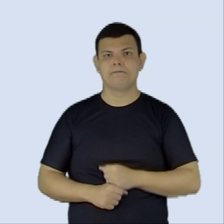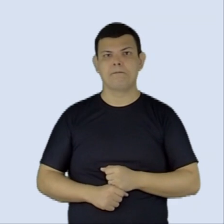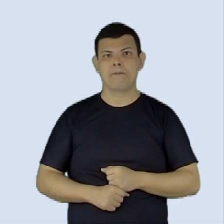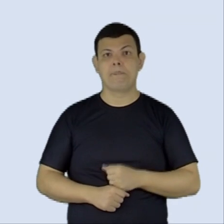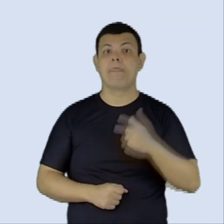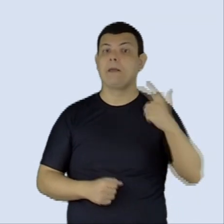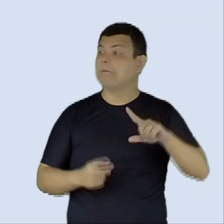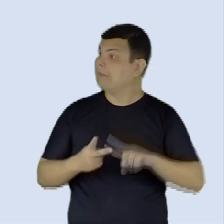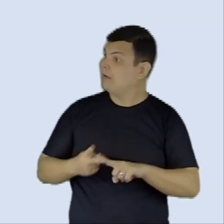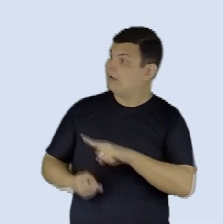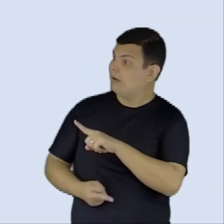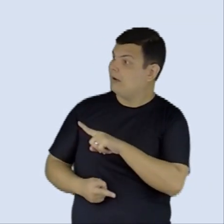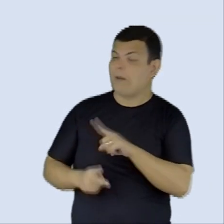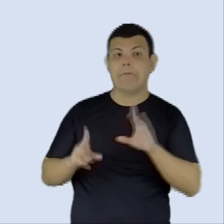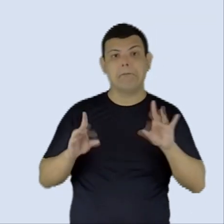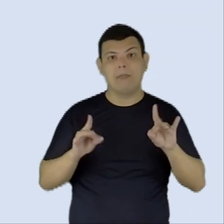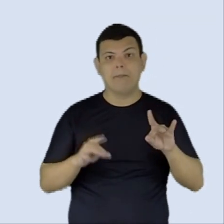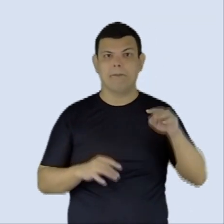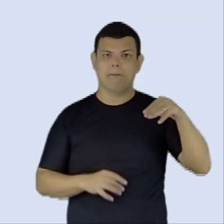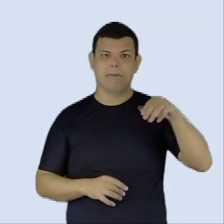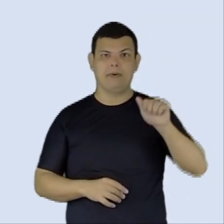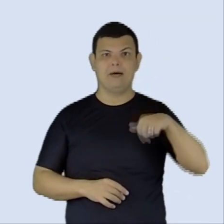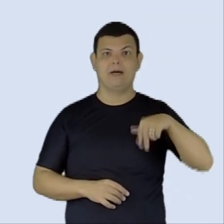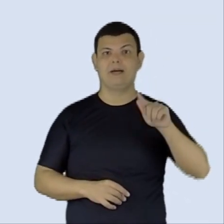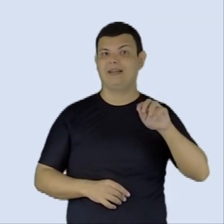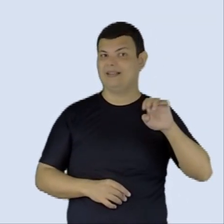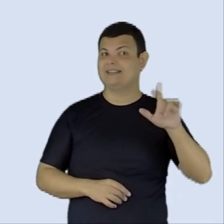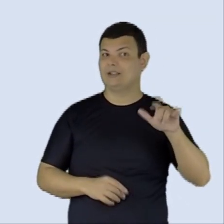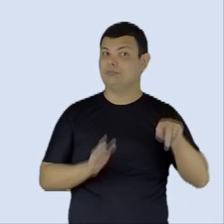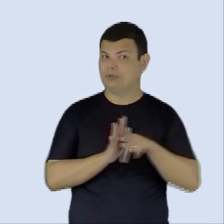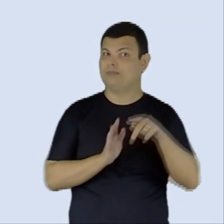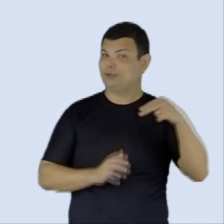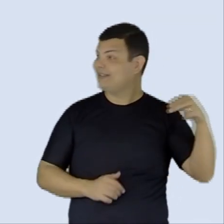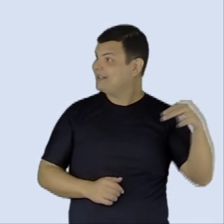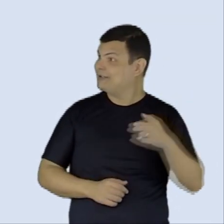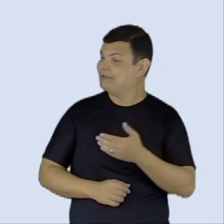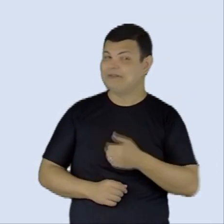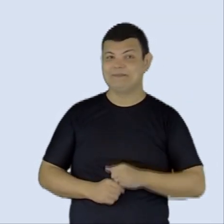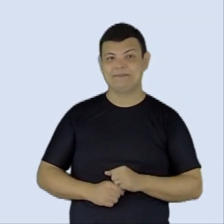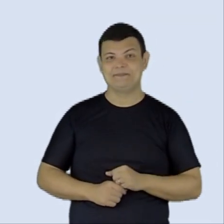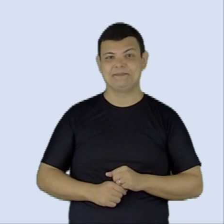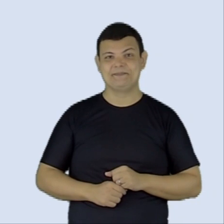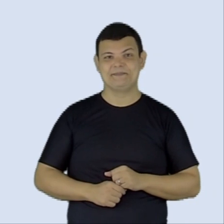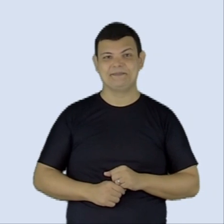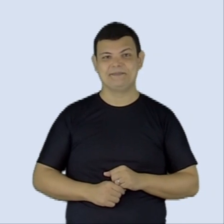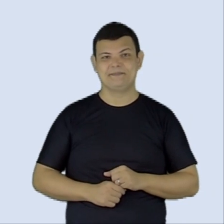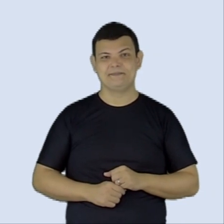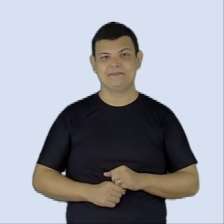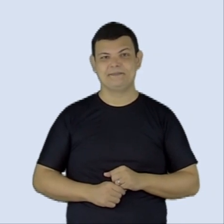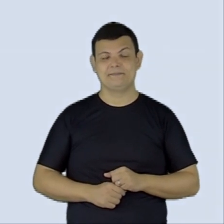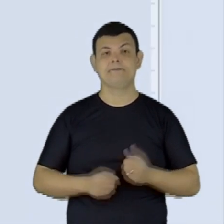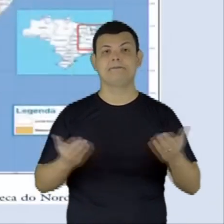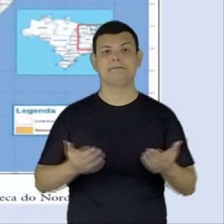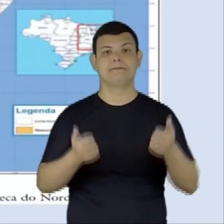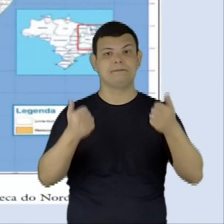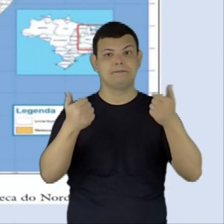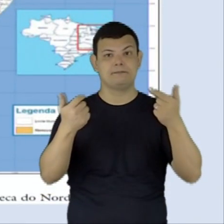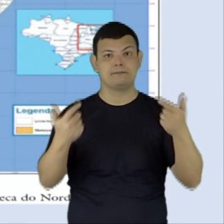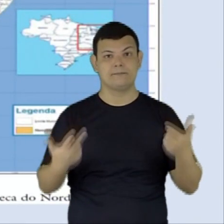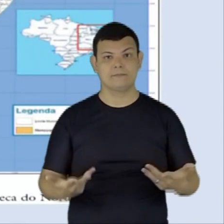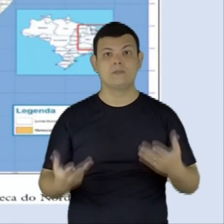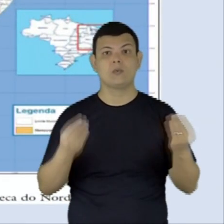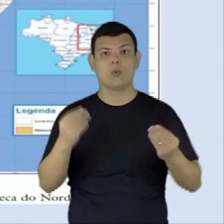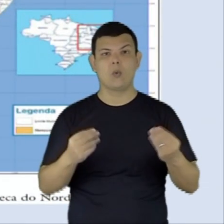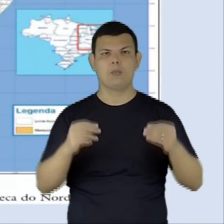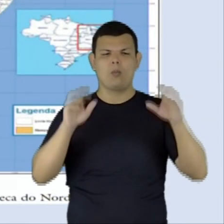ó, a imagem dos manguezais lá da região Nordeste, ok? Agora nós vamos falar sobre o polígono das